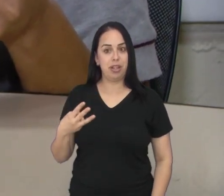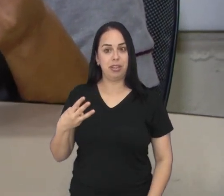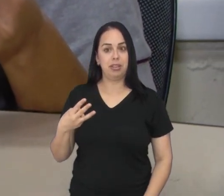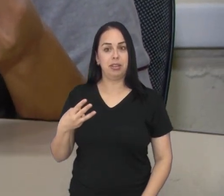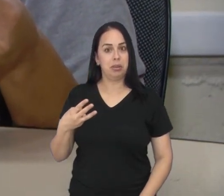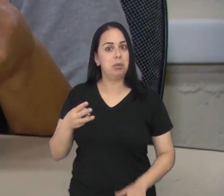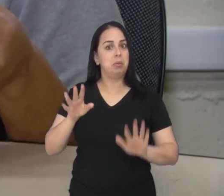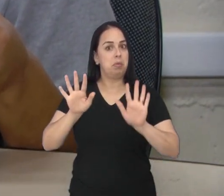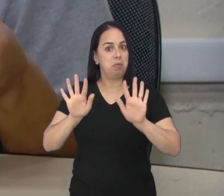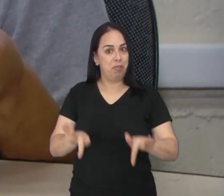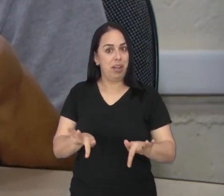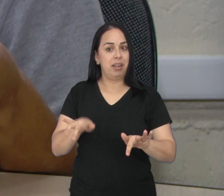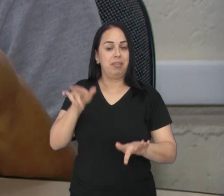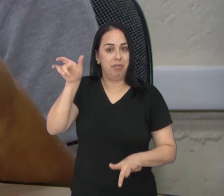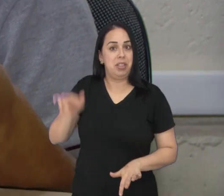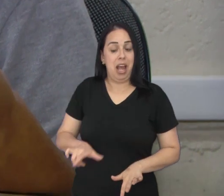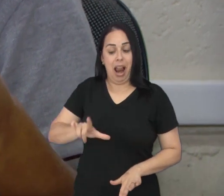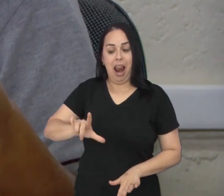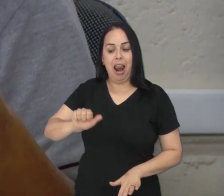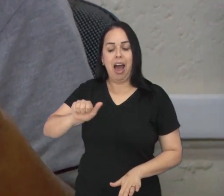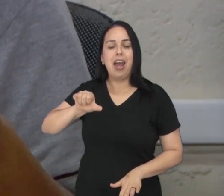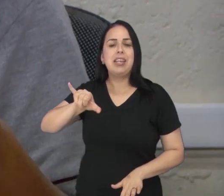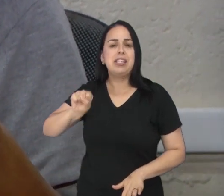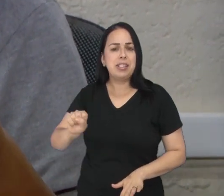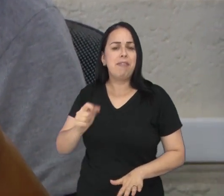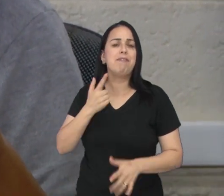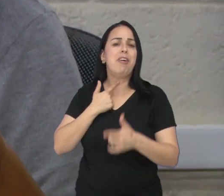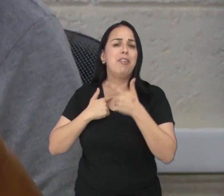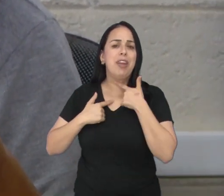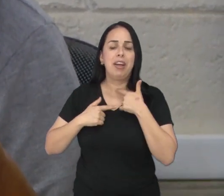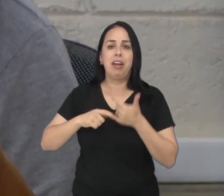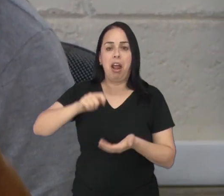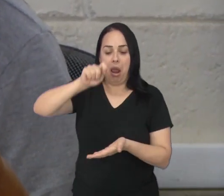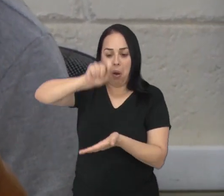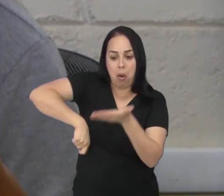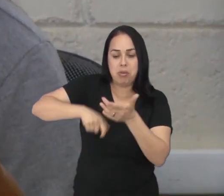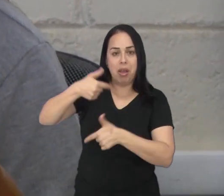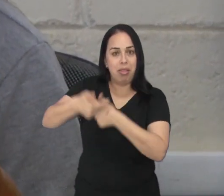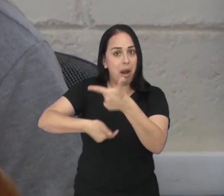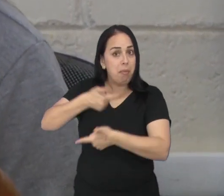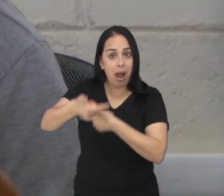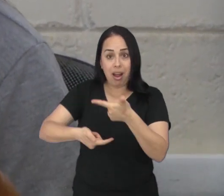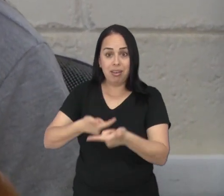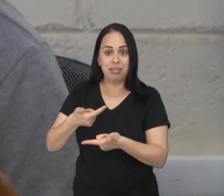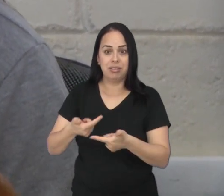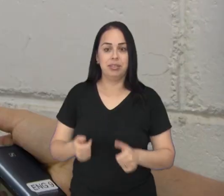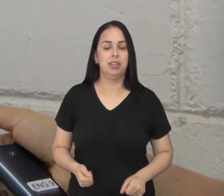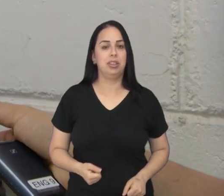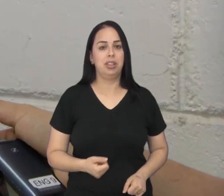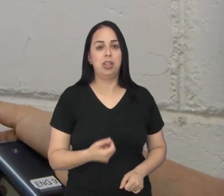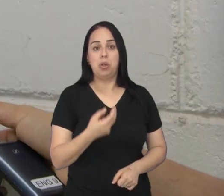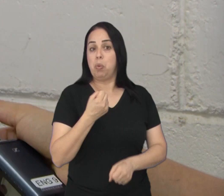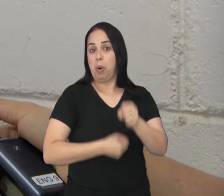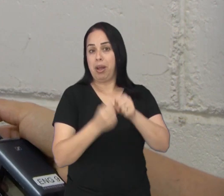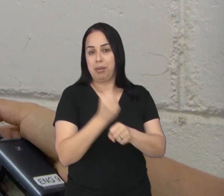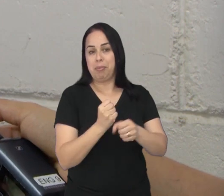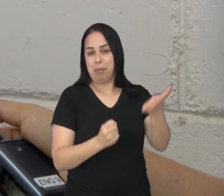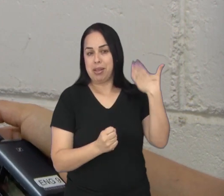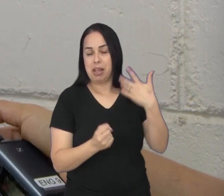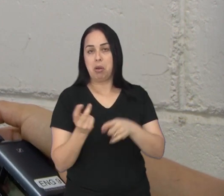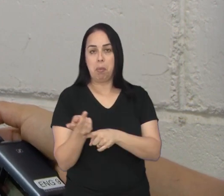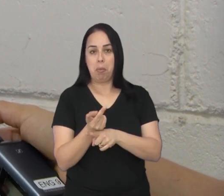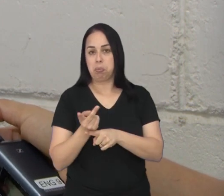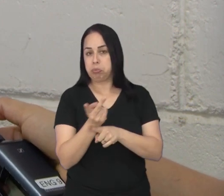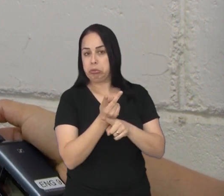2023 terminou exatamente como a Laíse esperava, com a carteira de trabalho assinada. 2023 eu